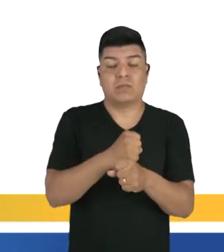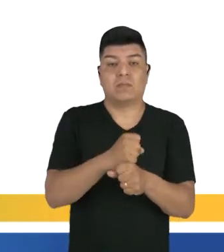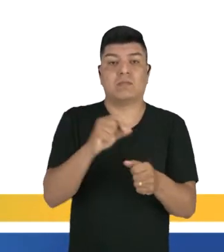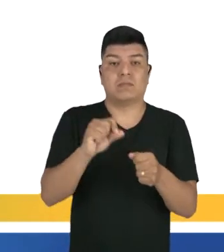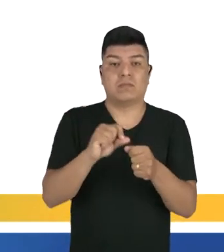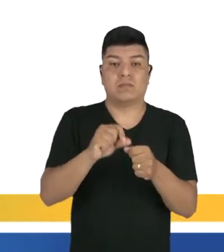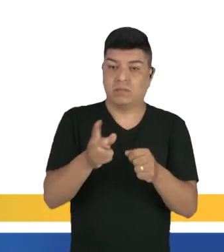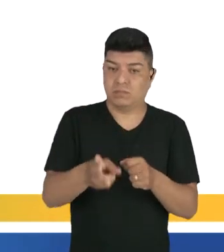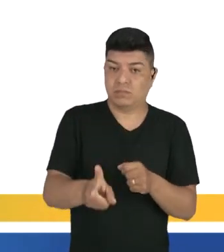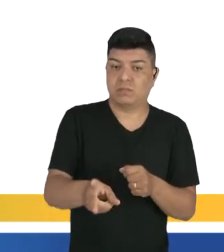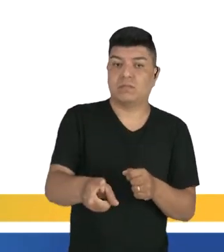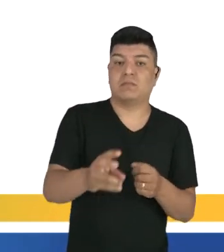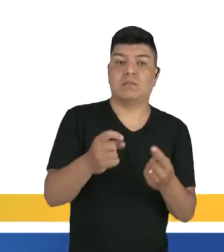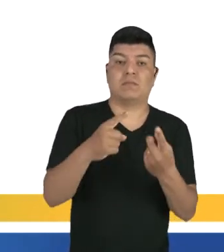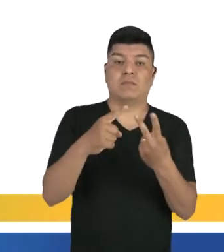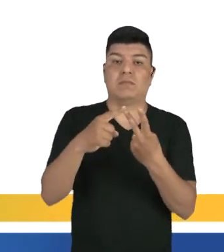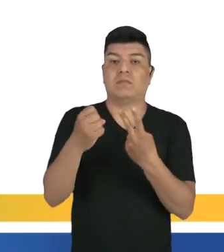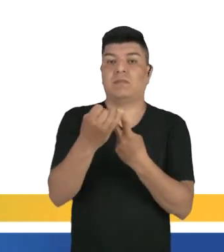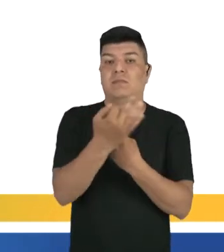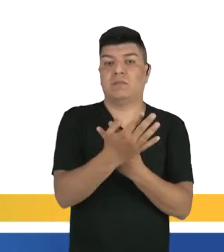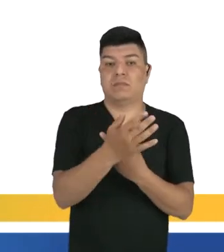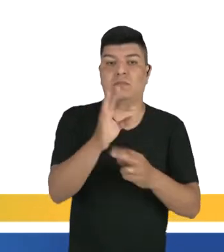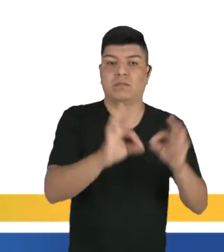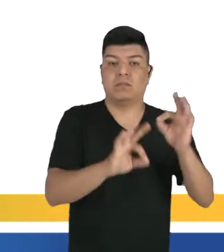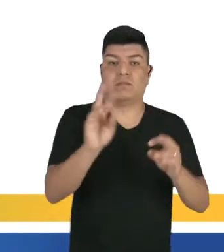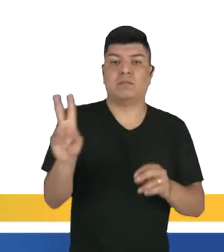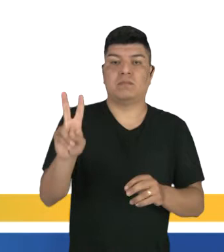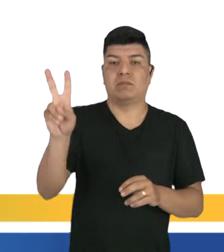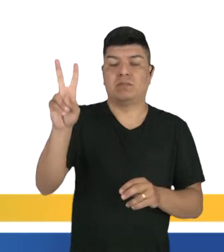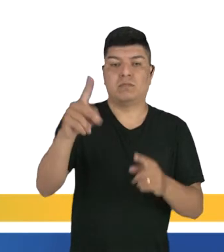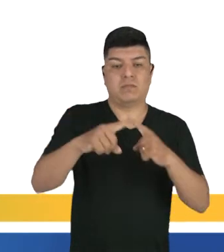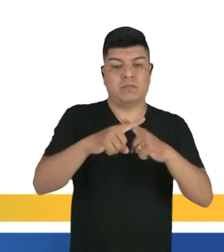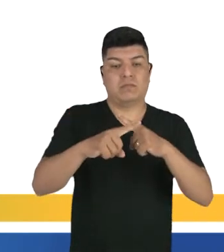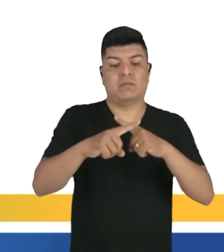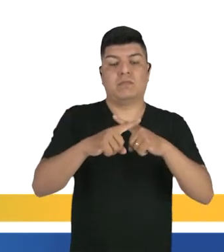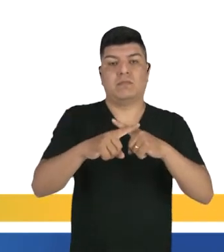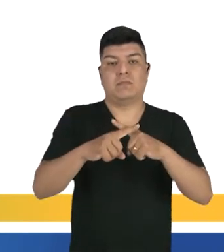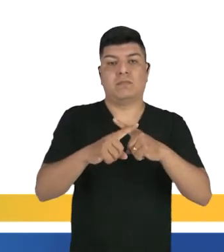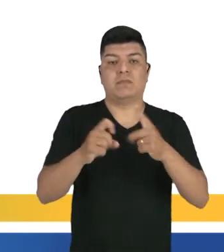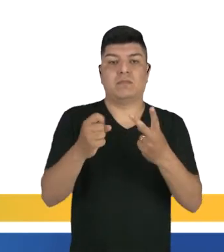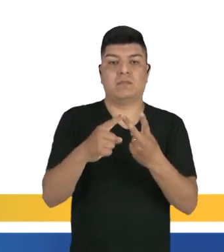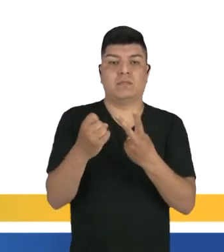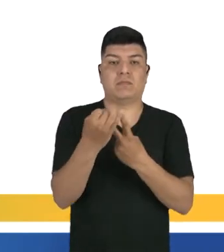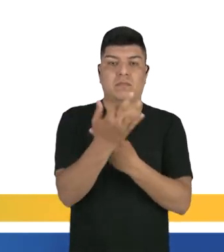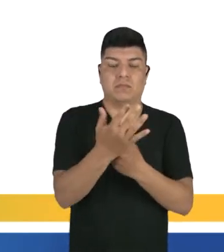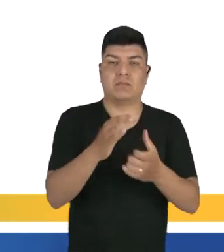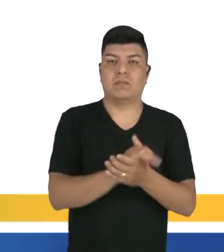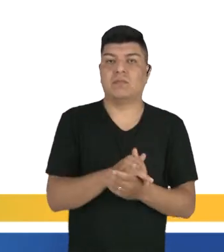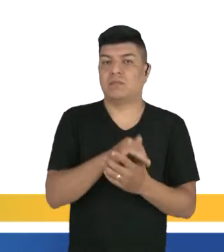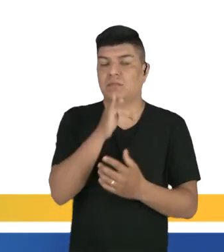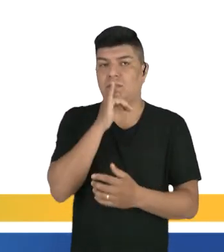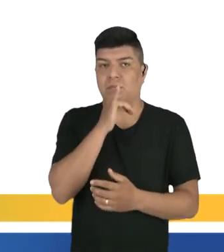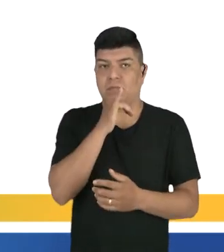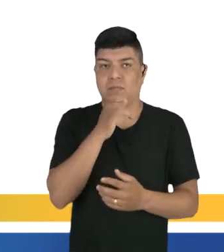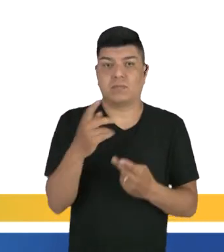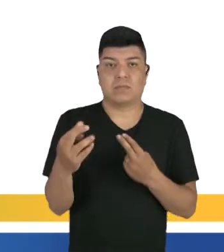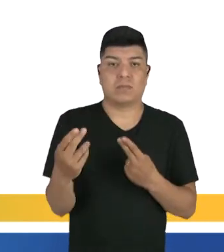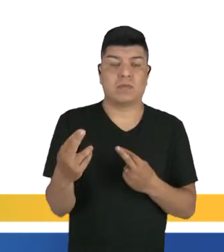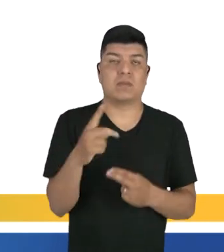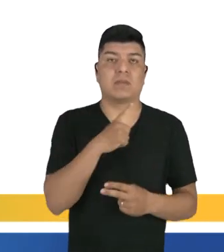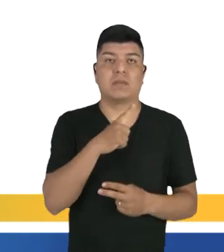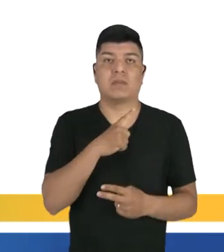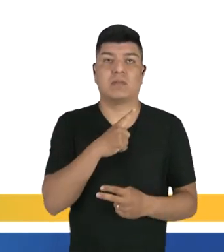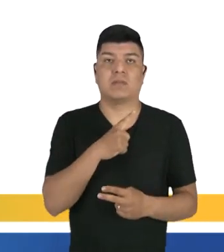base na conservação do radical e na operação com os valores que estão sendo multiplicados pelos radicais. Então, por exemplo, essa igualdade